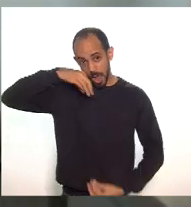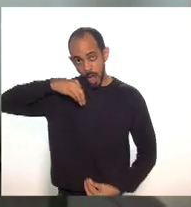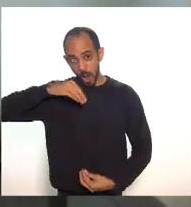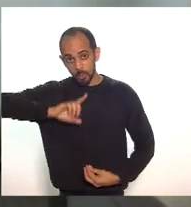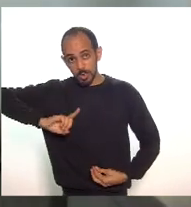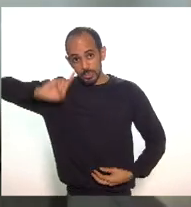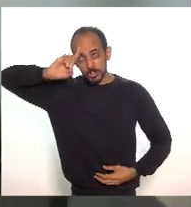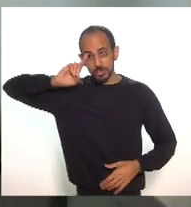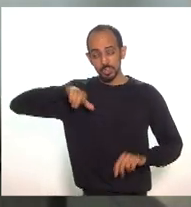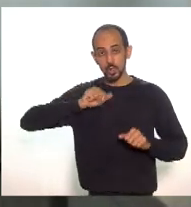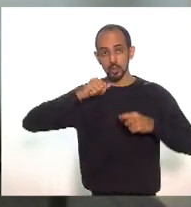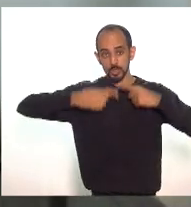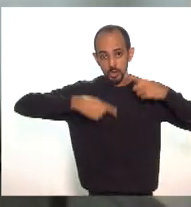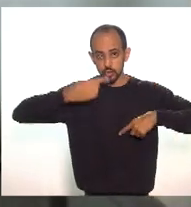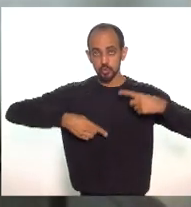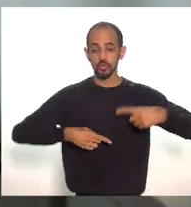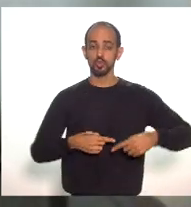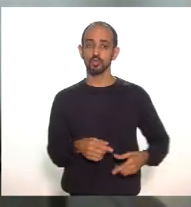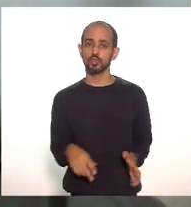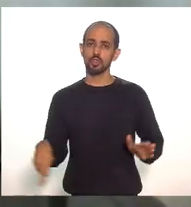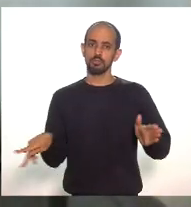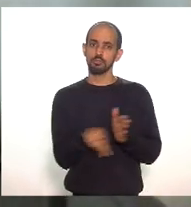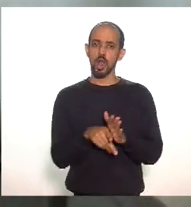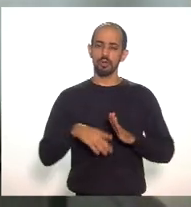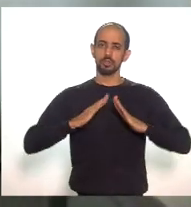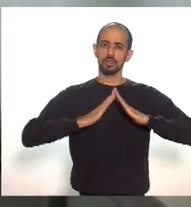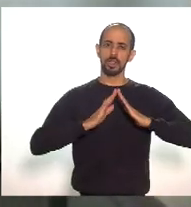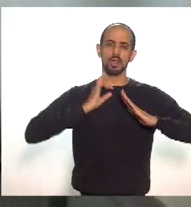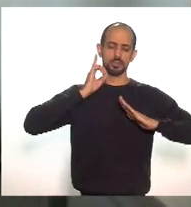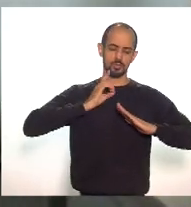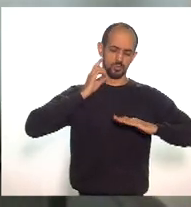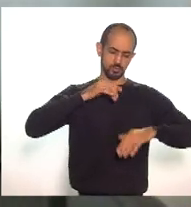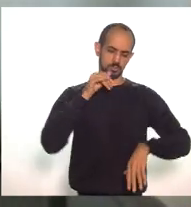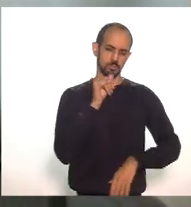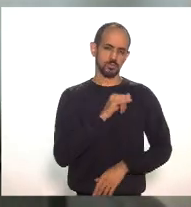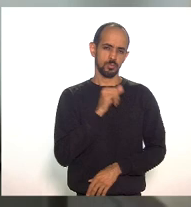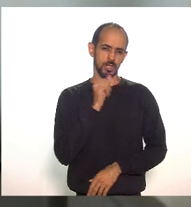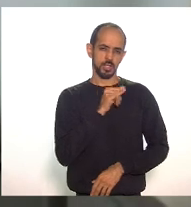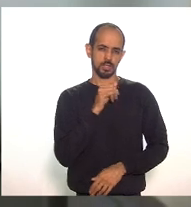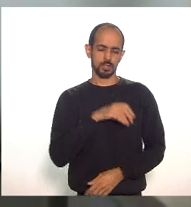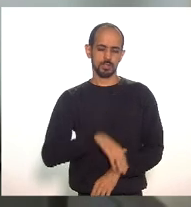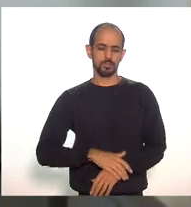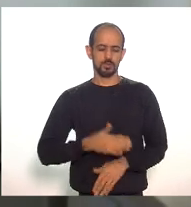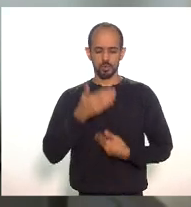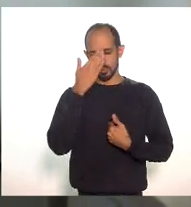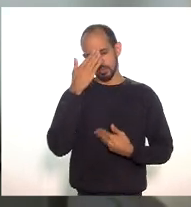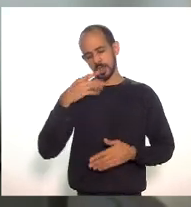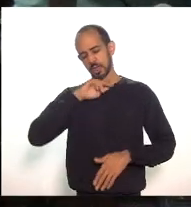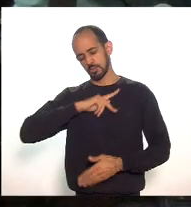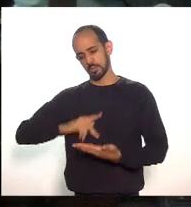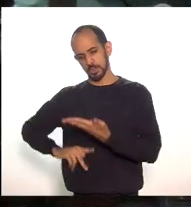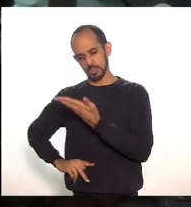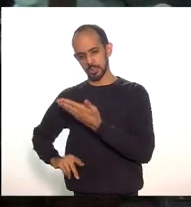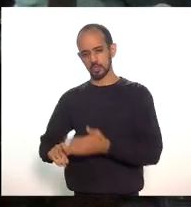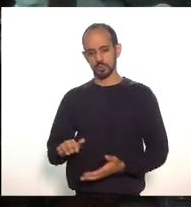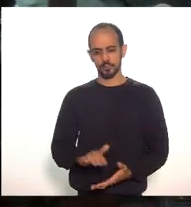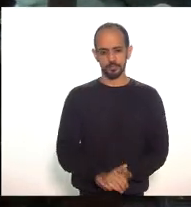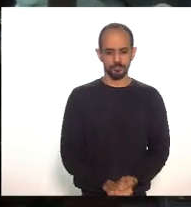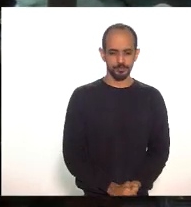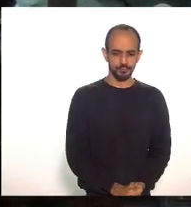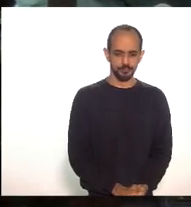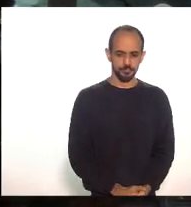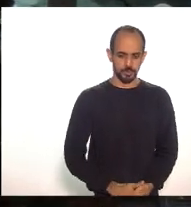nas discussões do Parlamento e obrigado muito obrigado